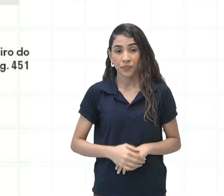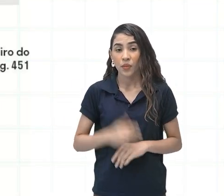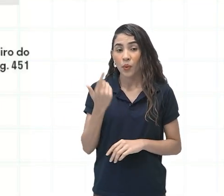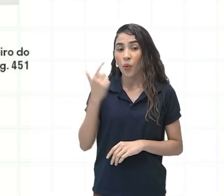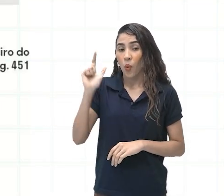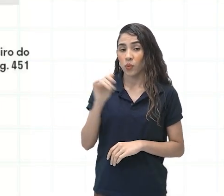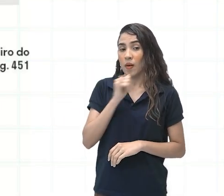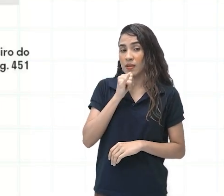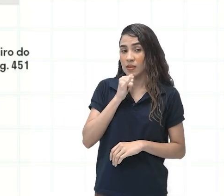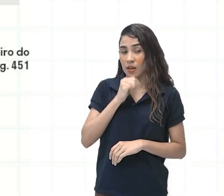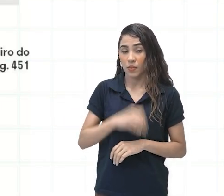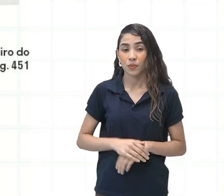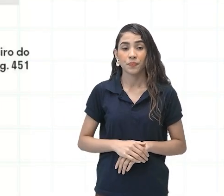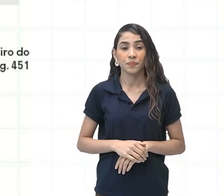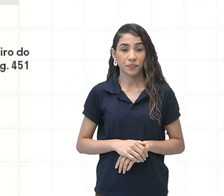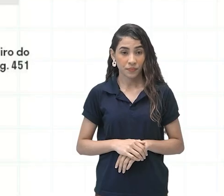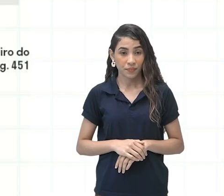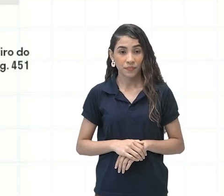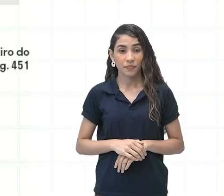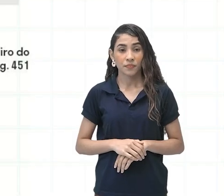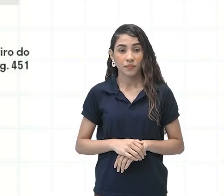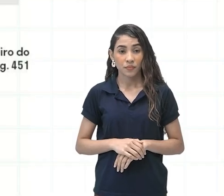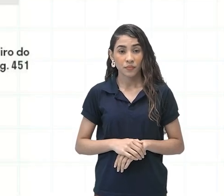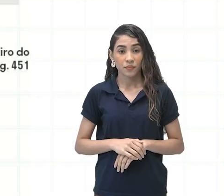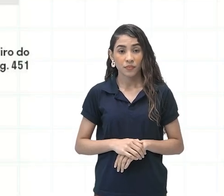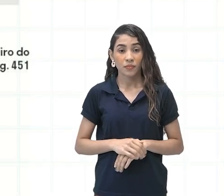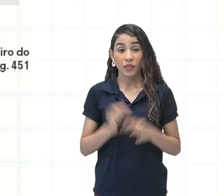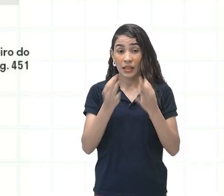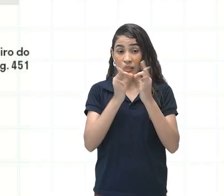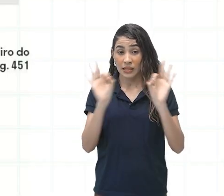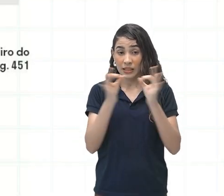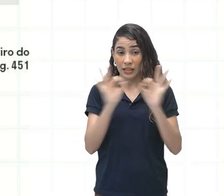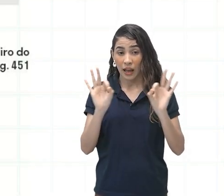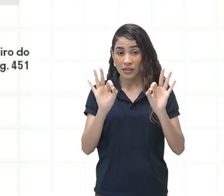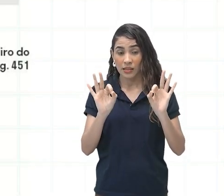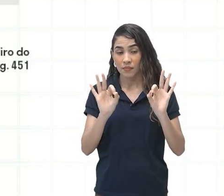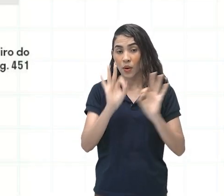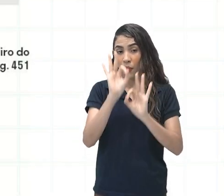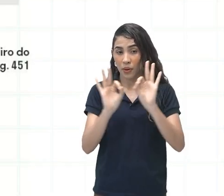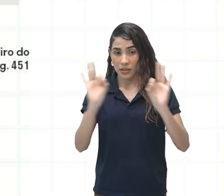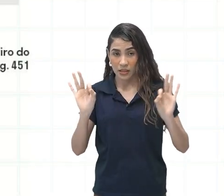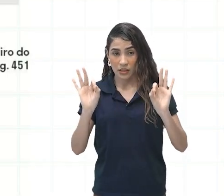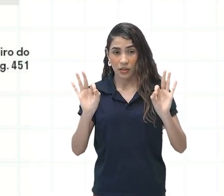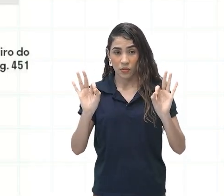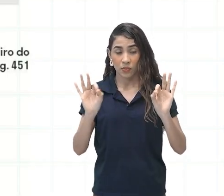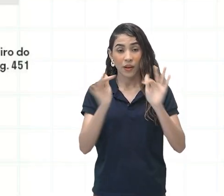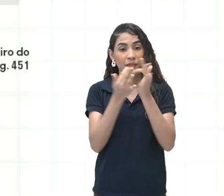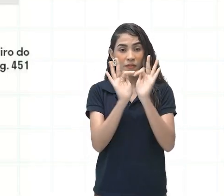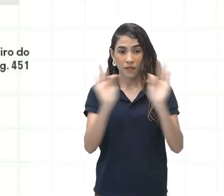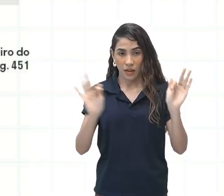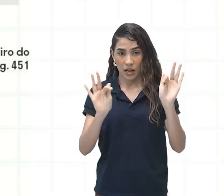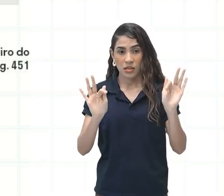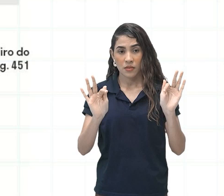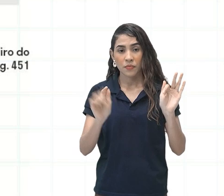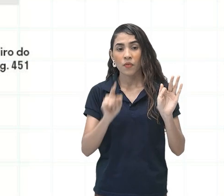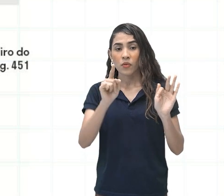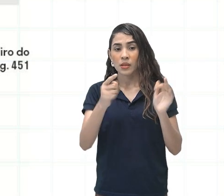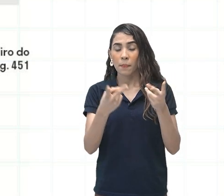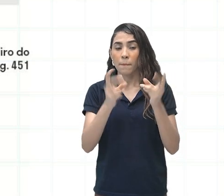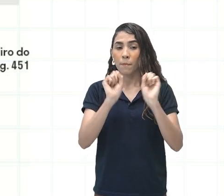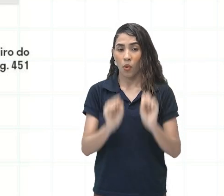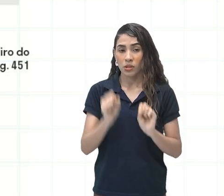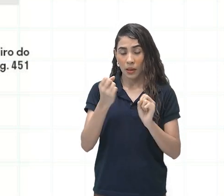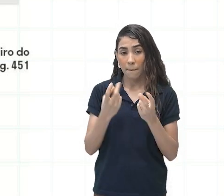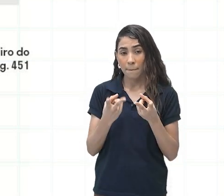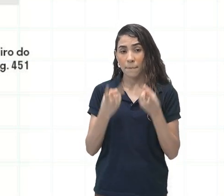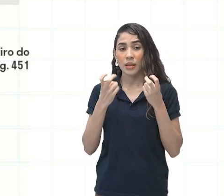outro exemplo, agora aqui, é na sintaxe, ou seja, na organização das sentenças. Só para que vocês possam perceber que,